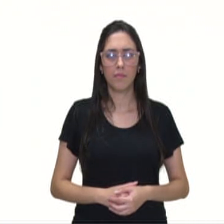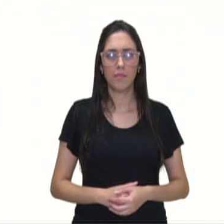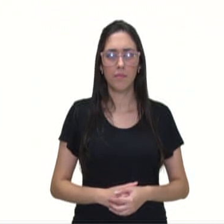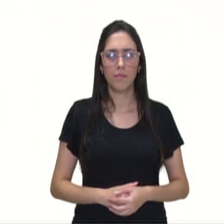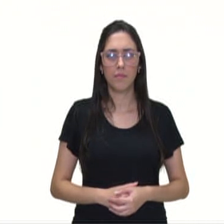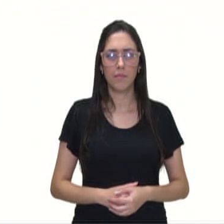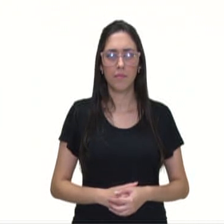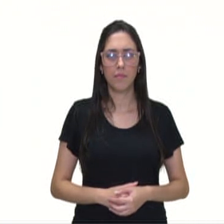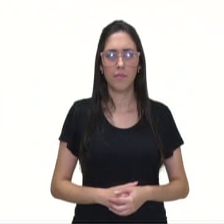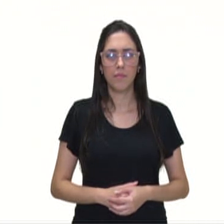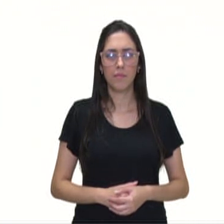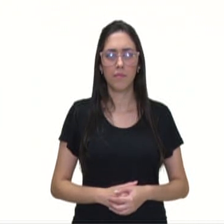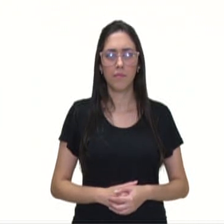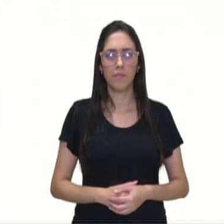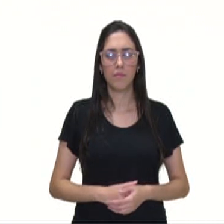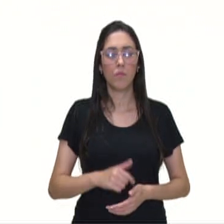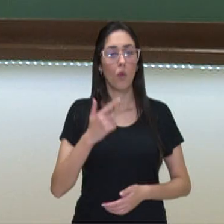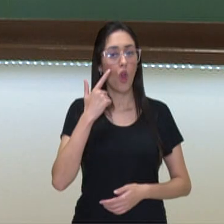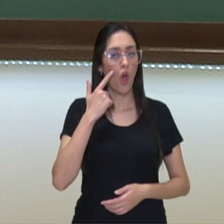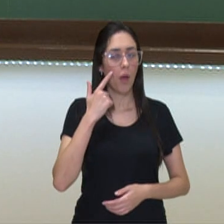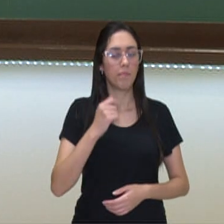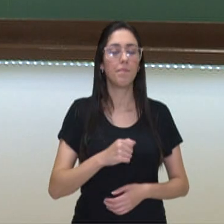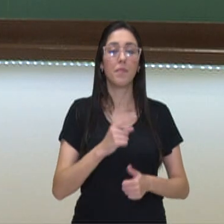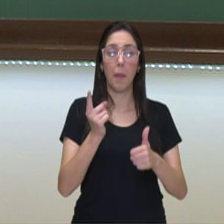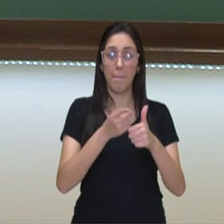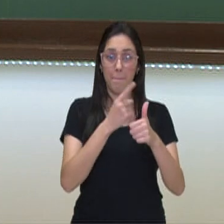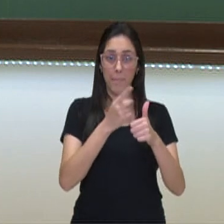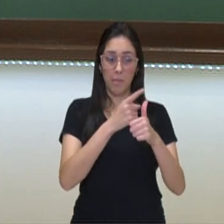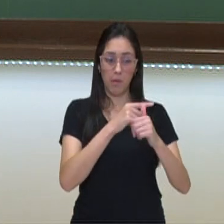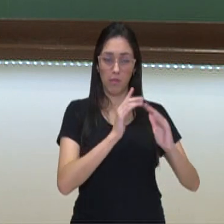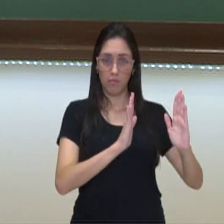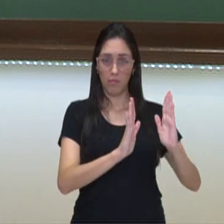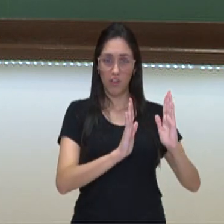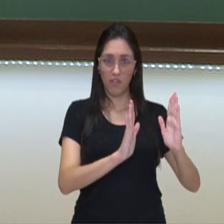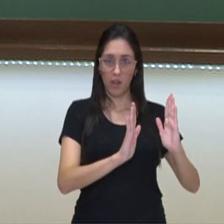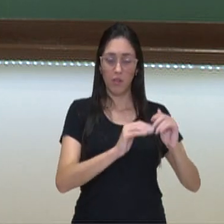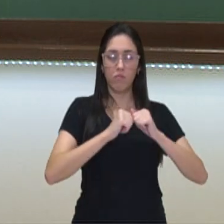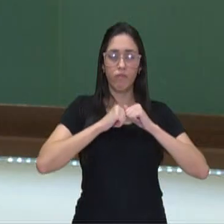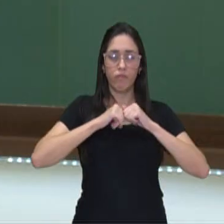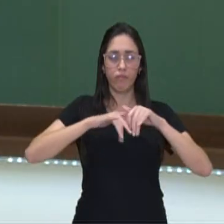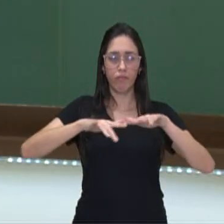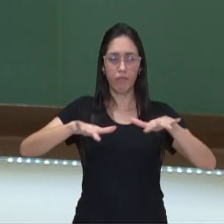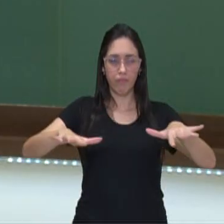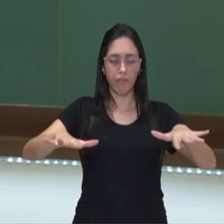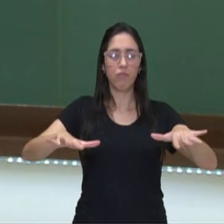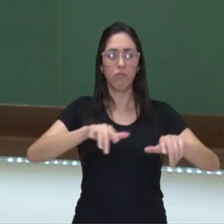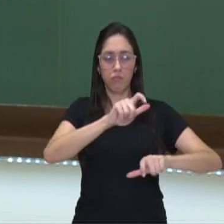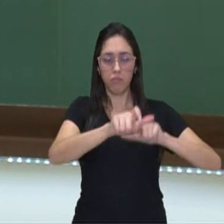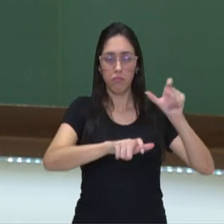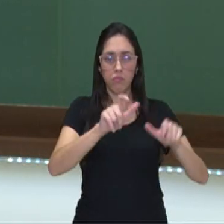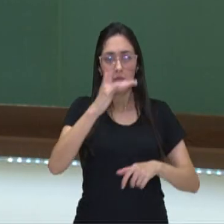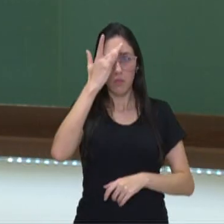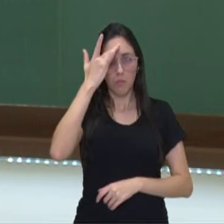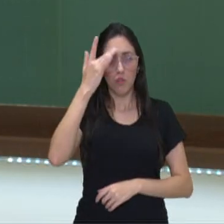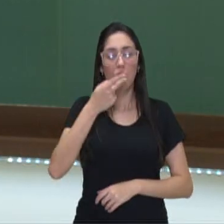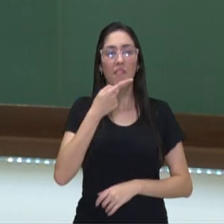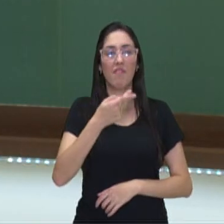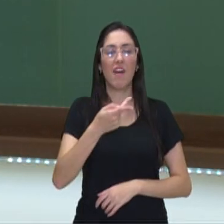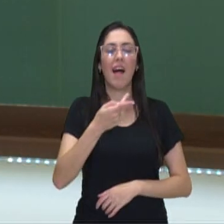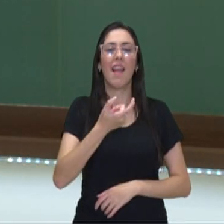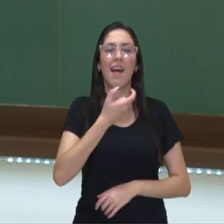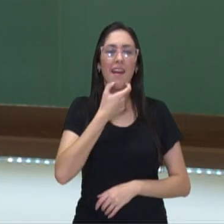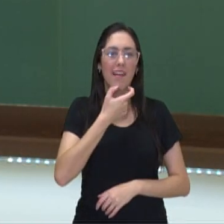second phase. Então veja só, na primeira fase dessa expansão toda, os falantes de língua inglesa saíram